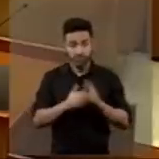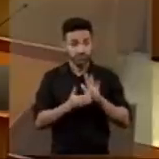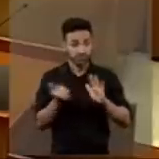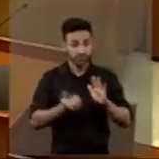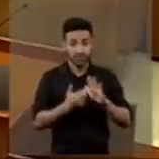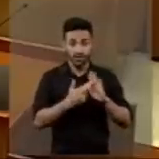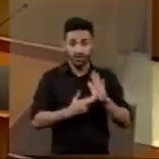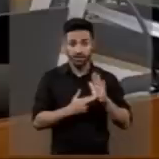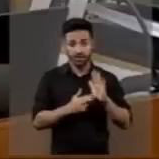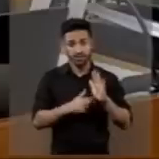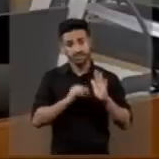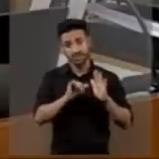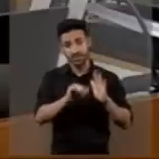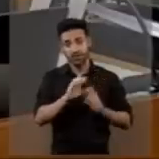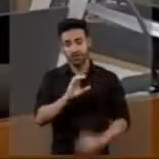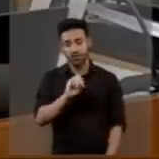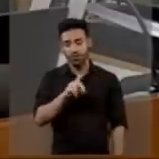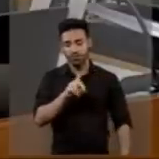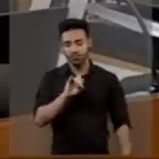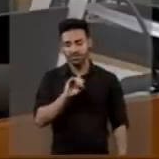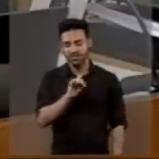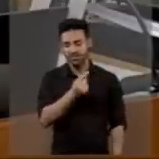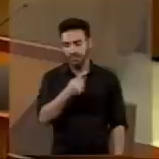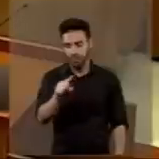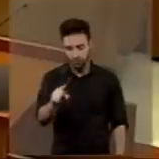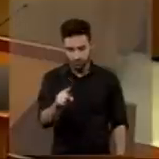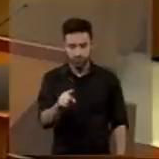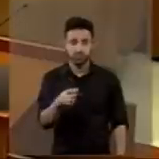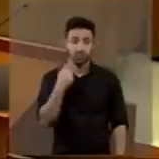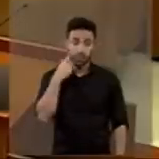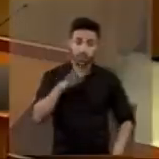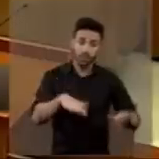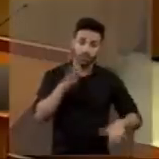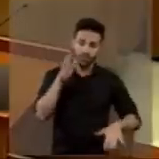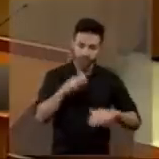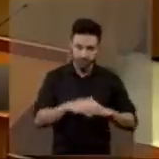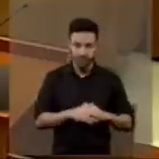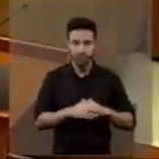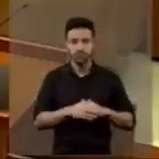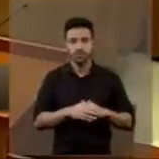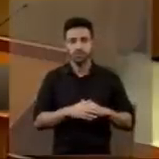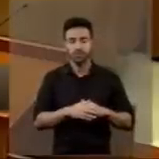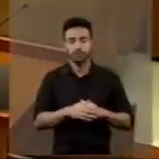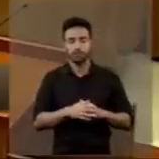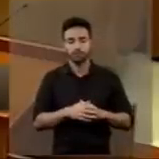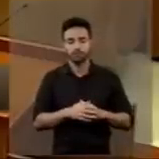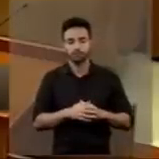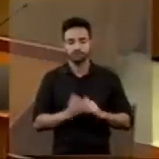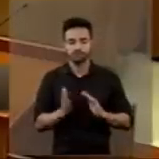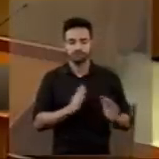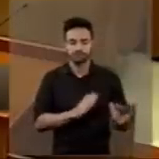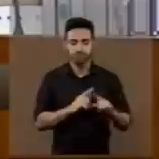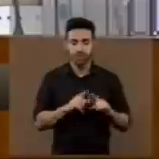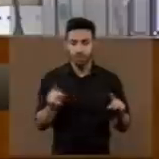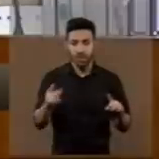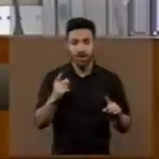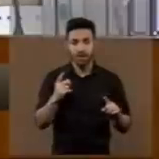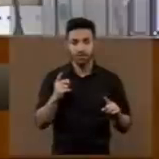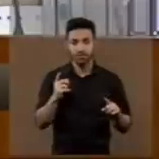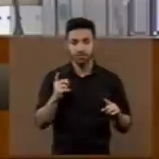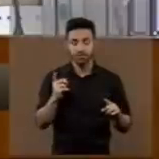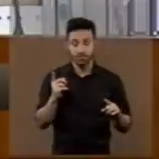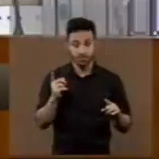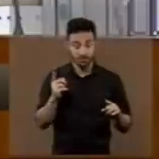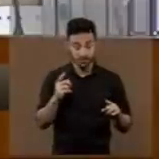E a minha preocupação, senhor presidente, com devido respeito, senhor presidente, a minha preocupação... Mas ele considera válida